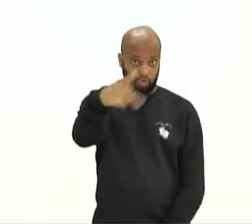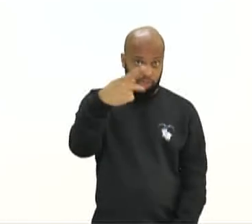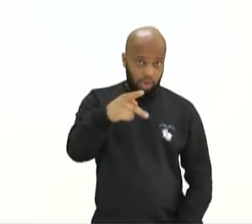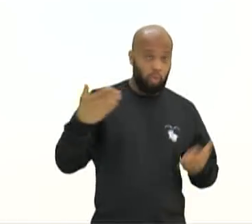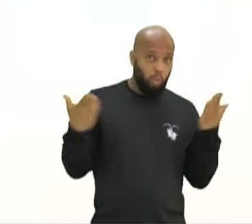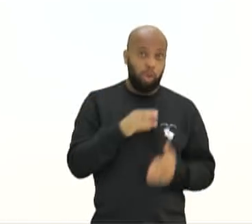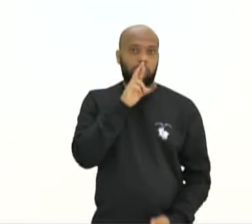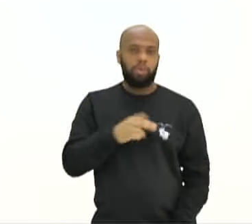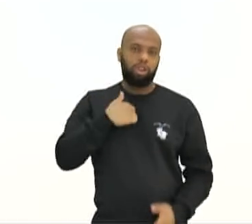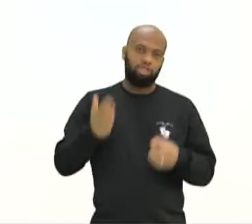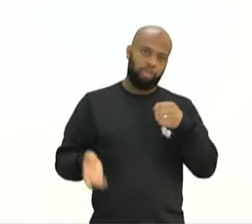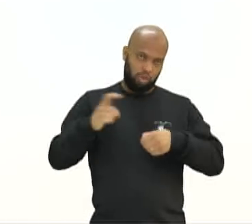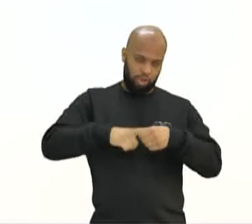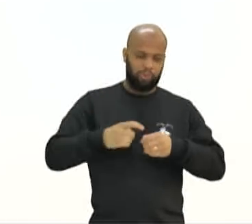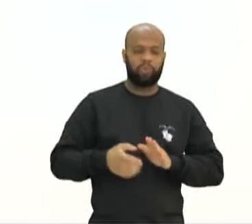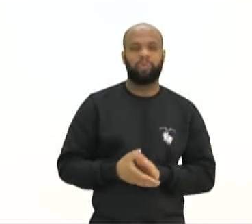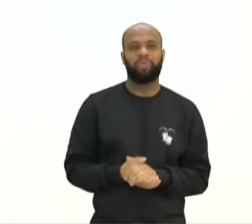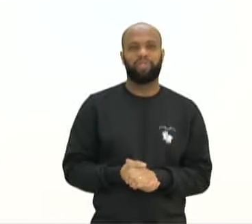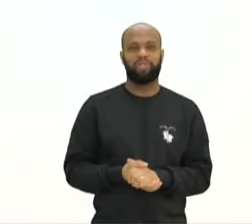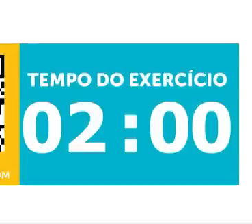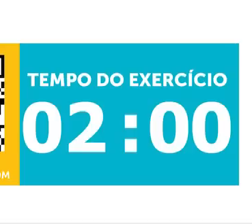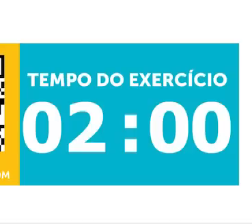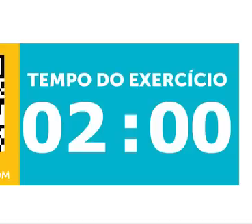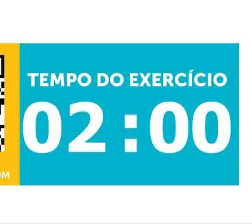reler o trecho, fazer isso e eu já volto.